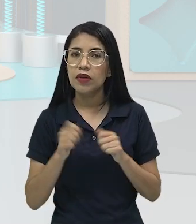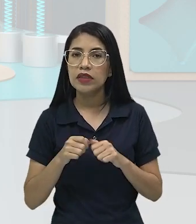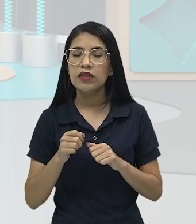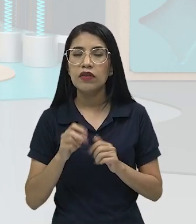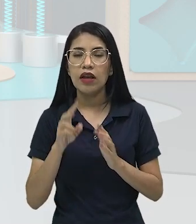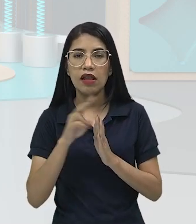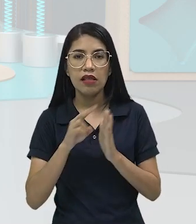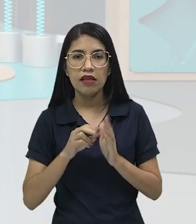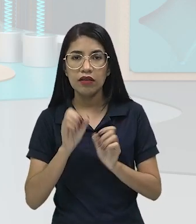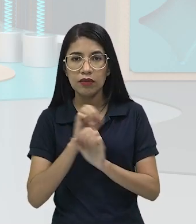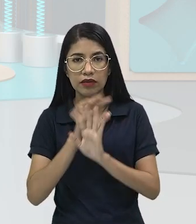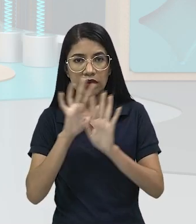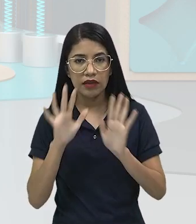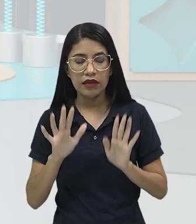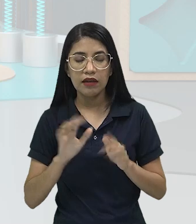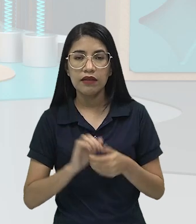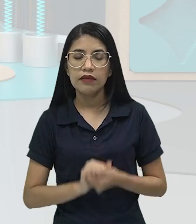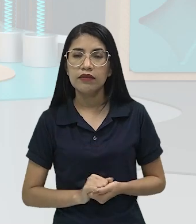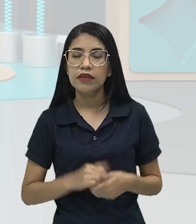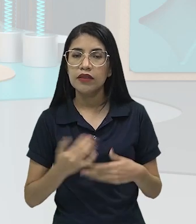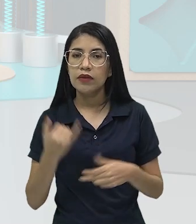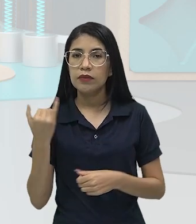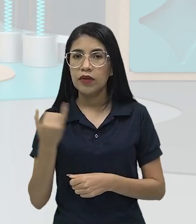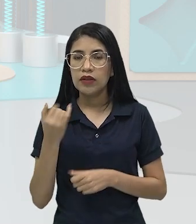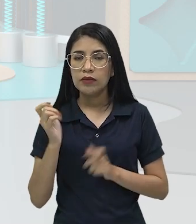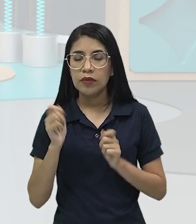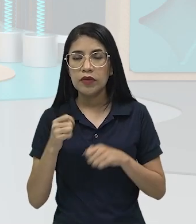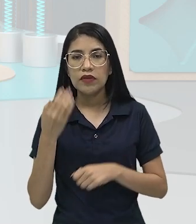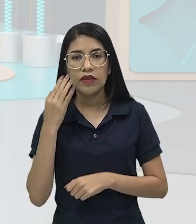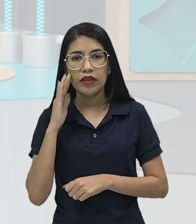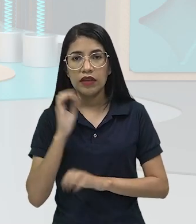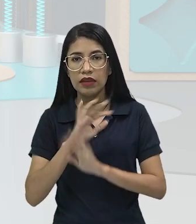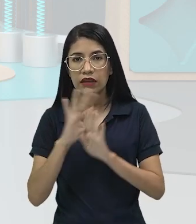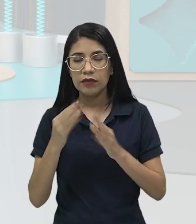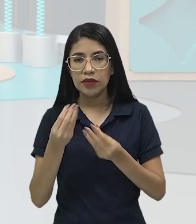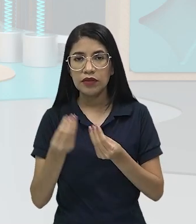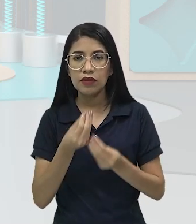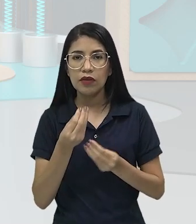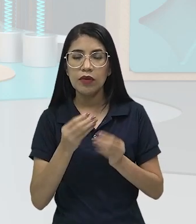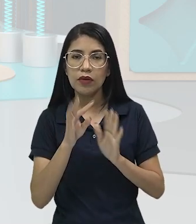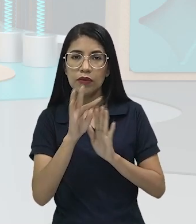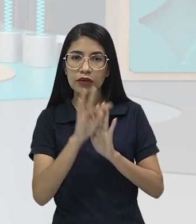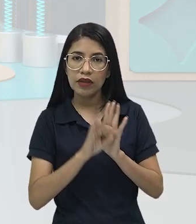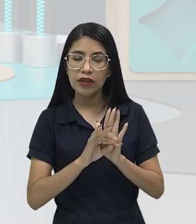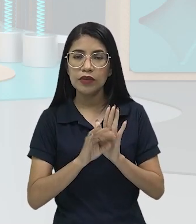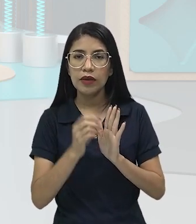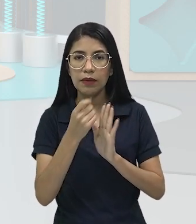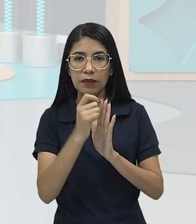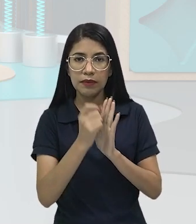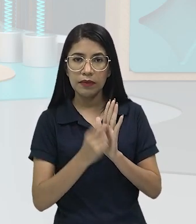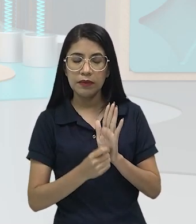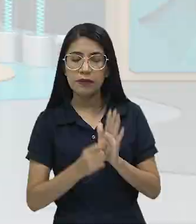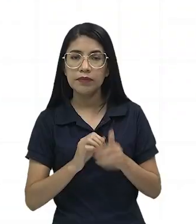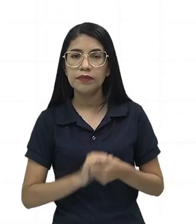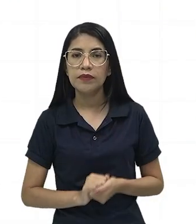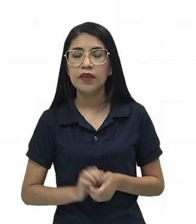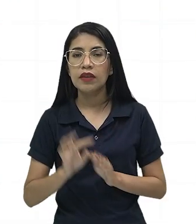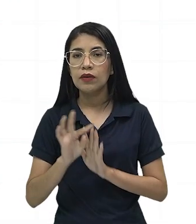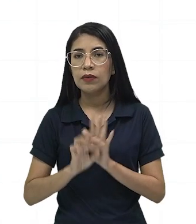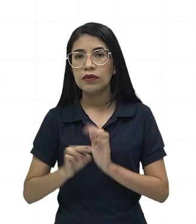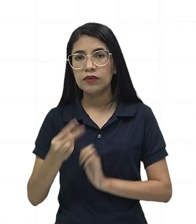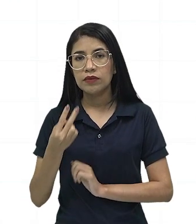leitura fluida. Isso é muito importante para a gente conseguir entender como funciona a escrita de um texto. Agora observem comigo o texto